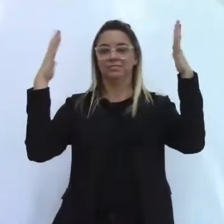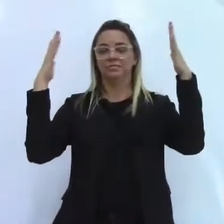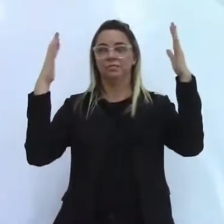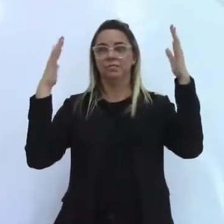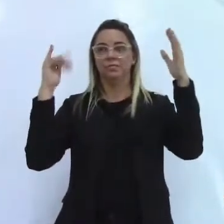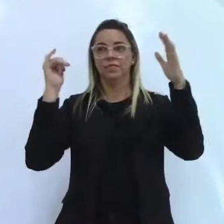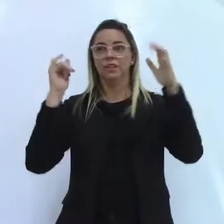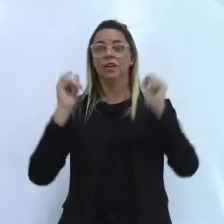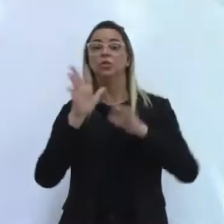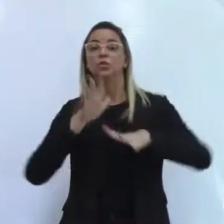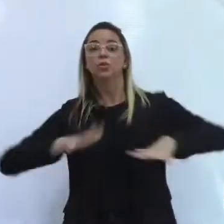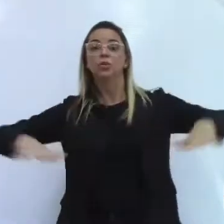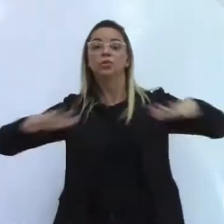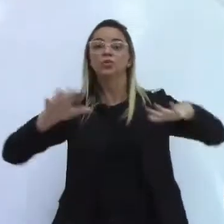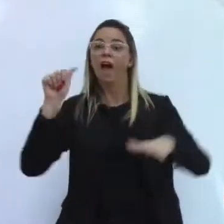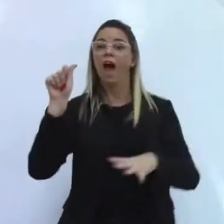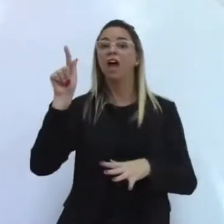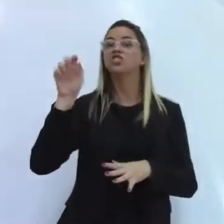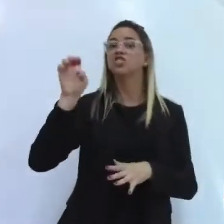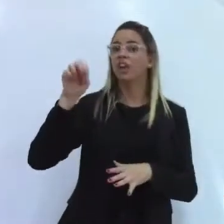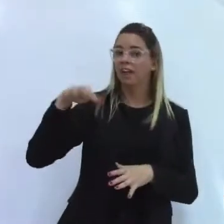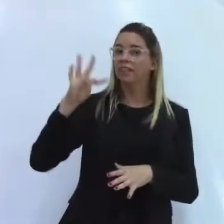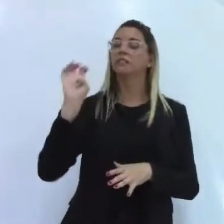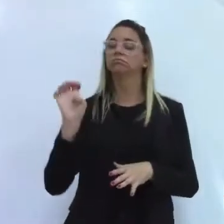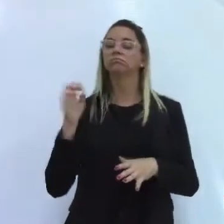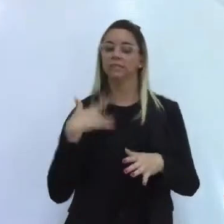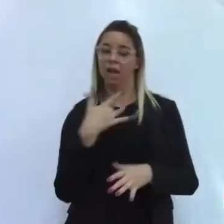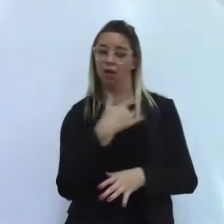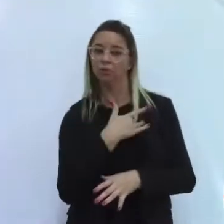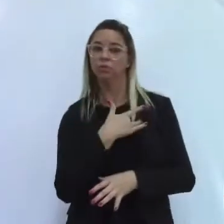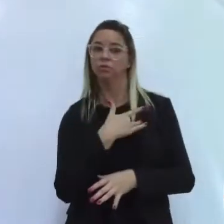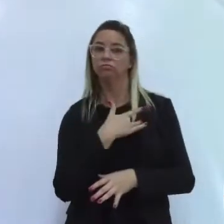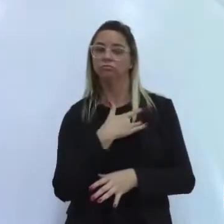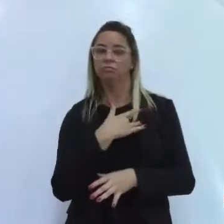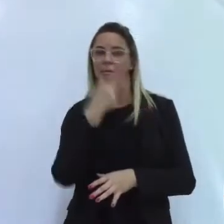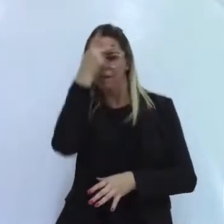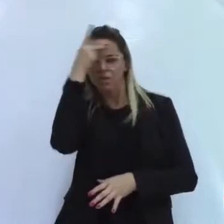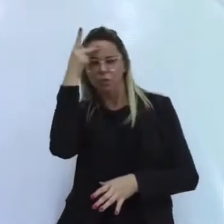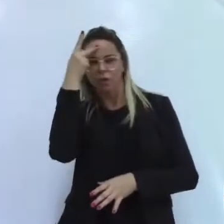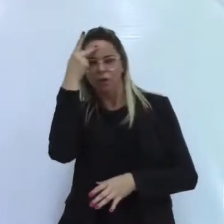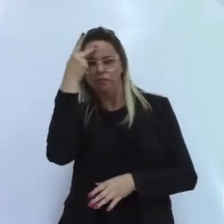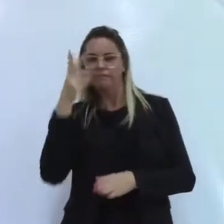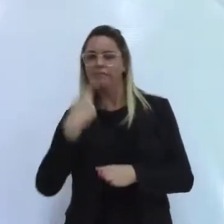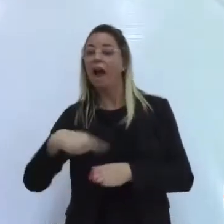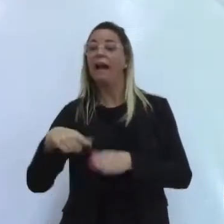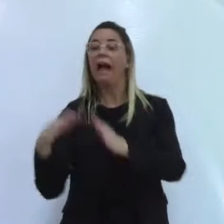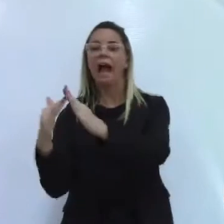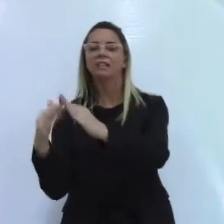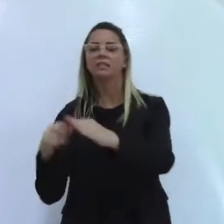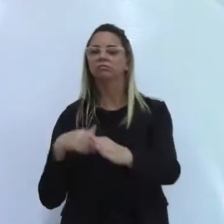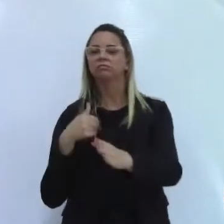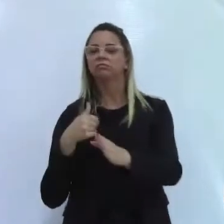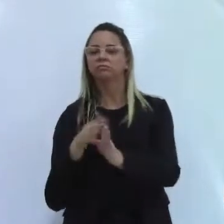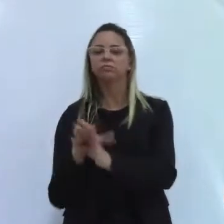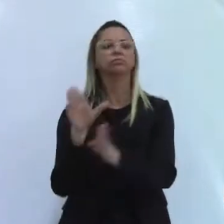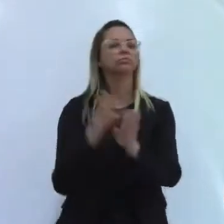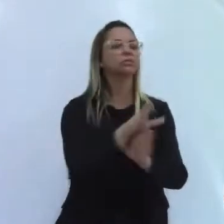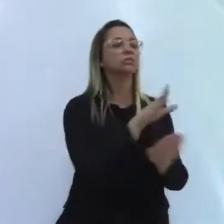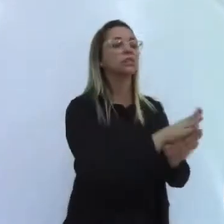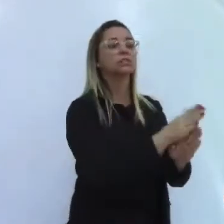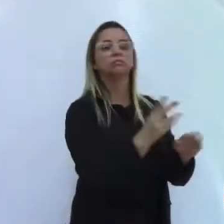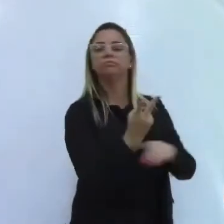a todos os agentes de saúde, pela passagem do seu dia, agentes de saúde esses que passam nas casas do